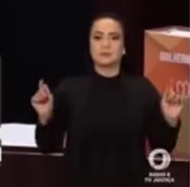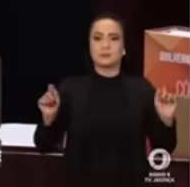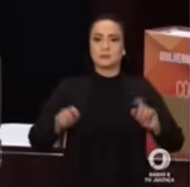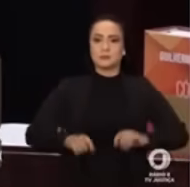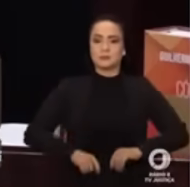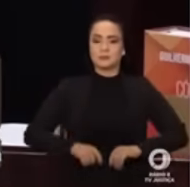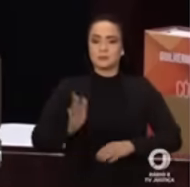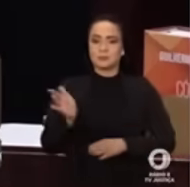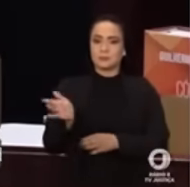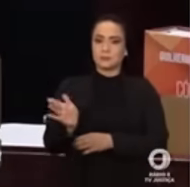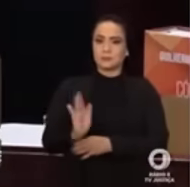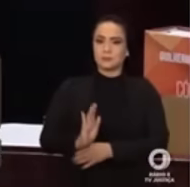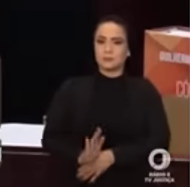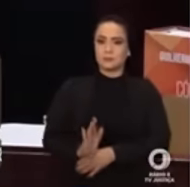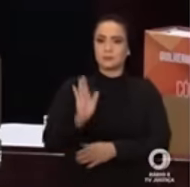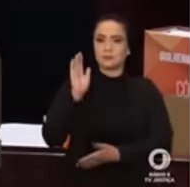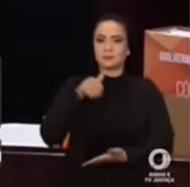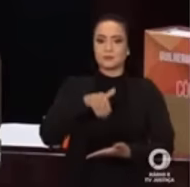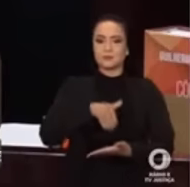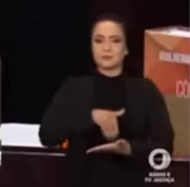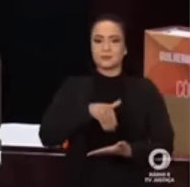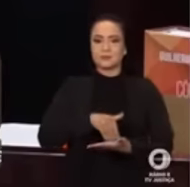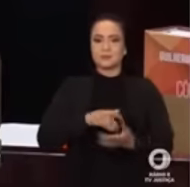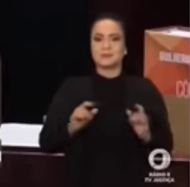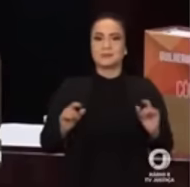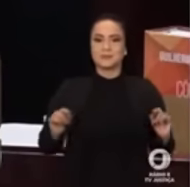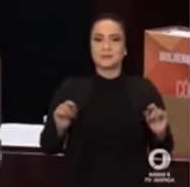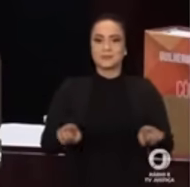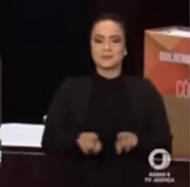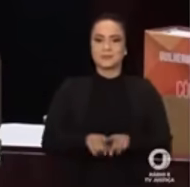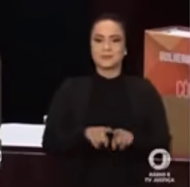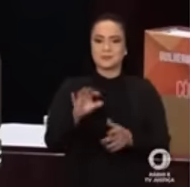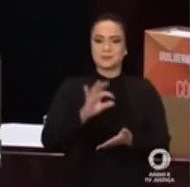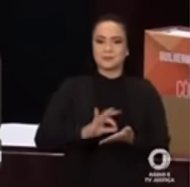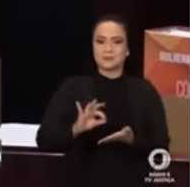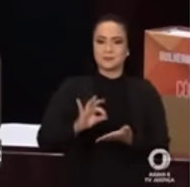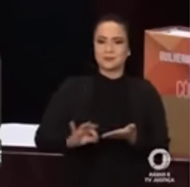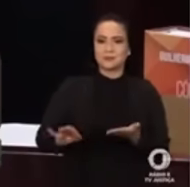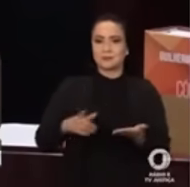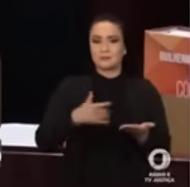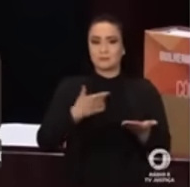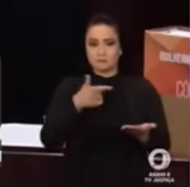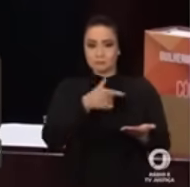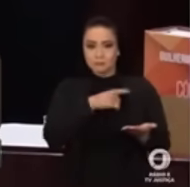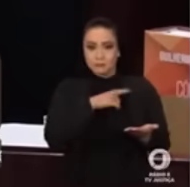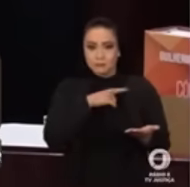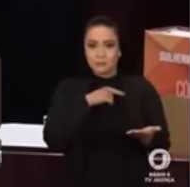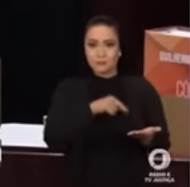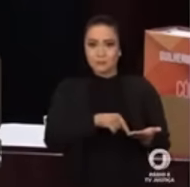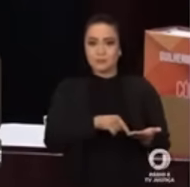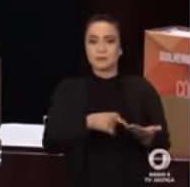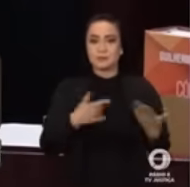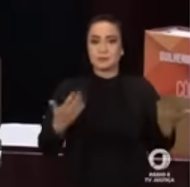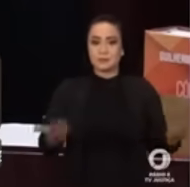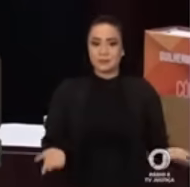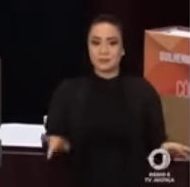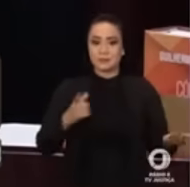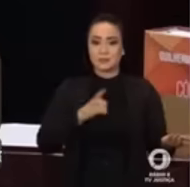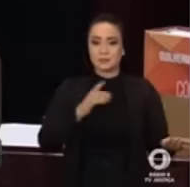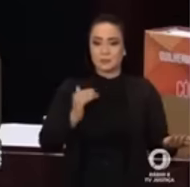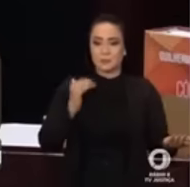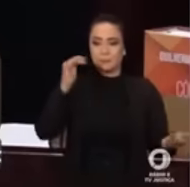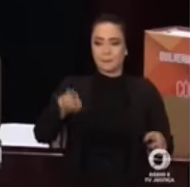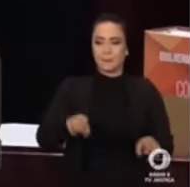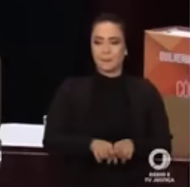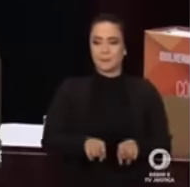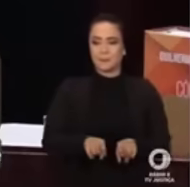vídeo até um conjunto de anotações a compor isso aí. Há algumas coisas